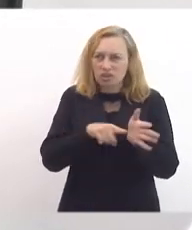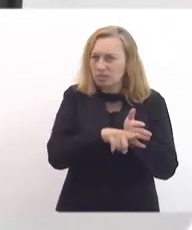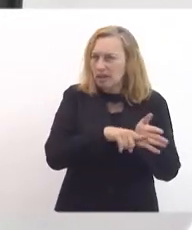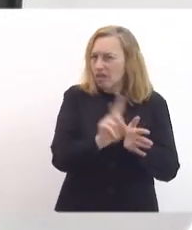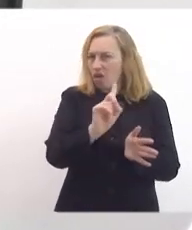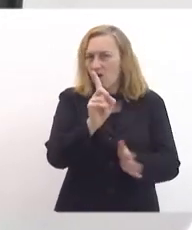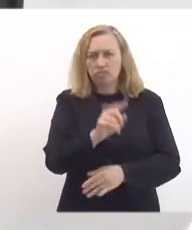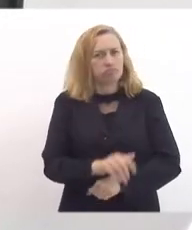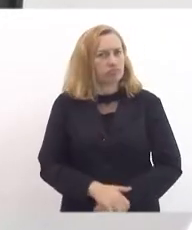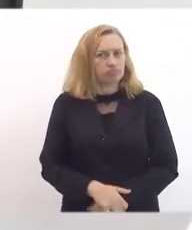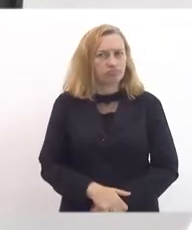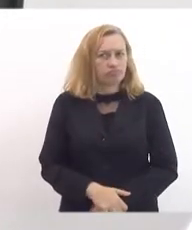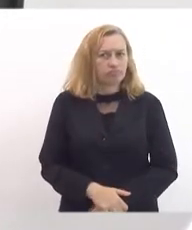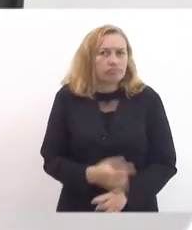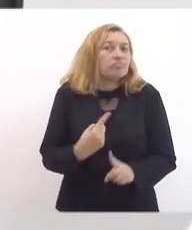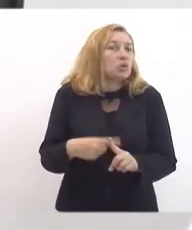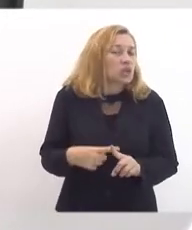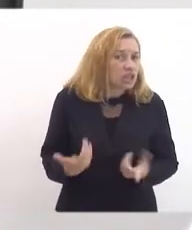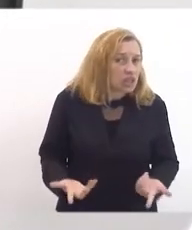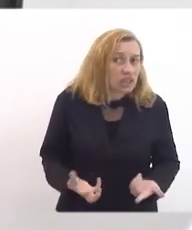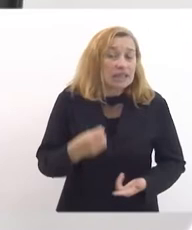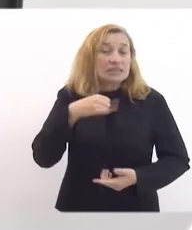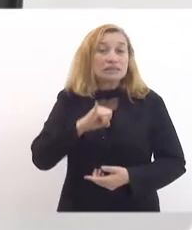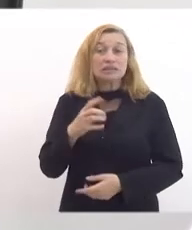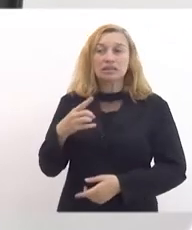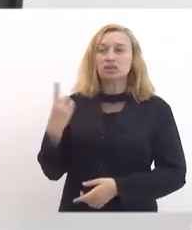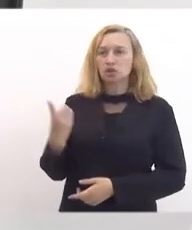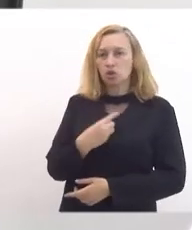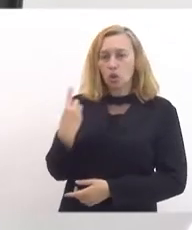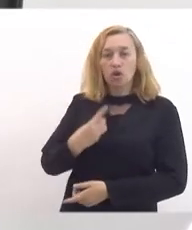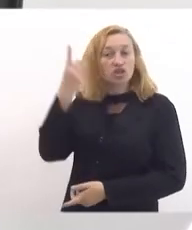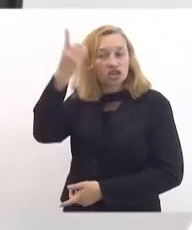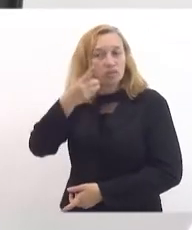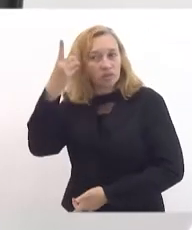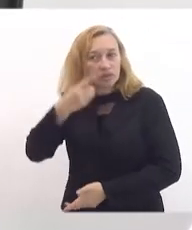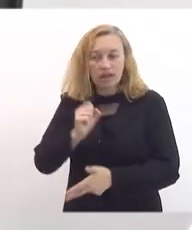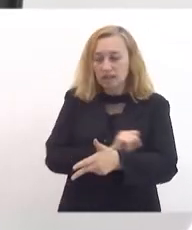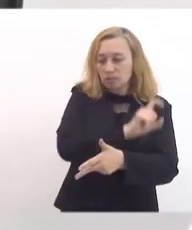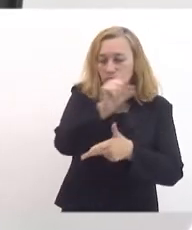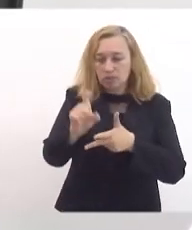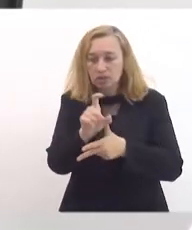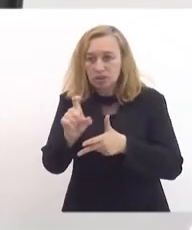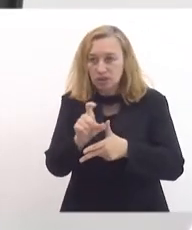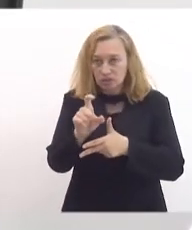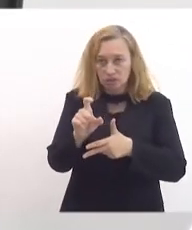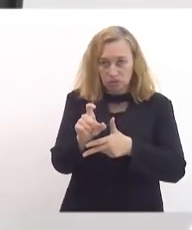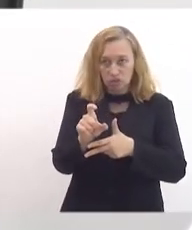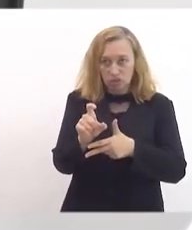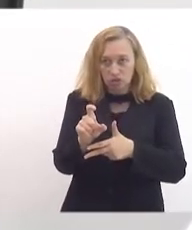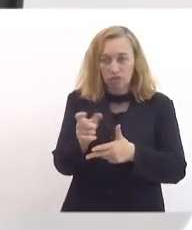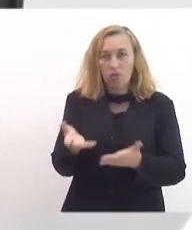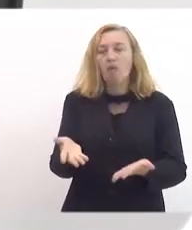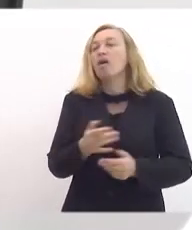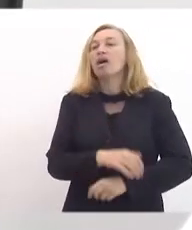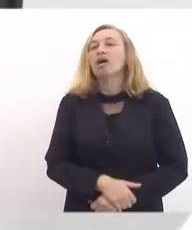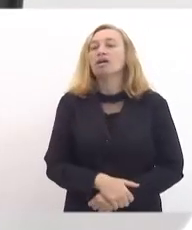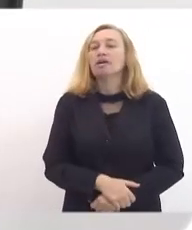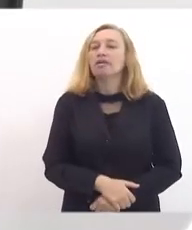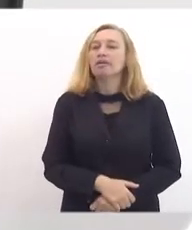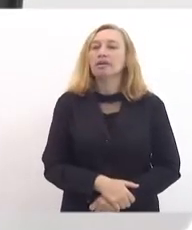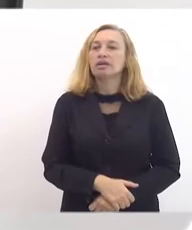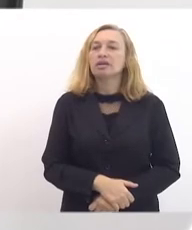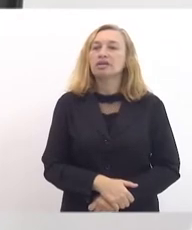não porque se o Parlamento e o Executivo de de fere ao e